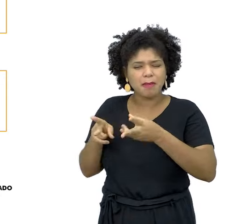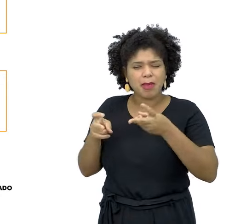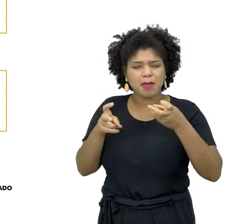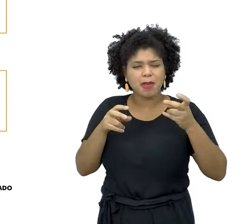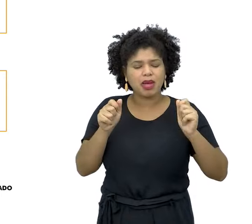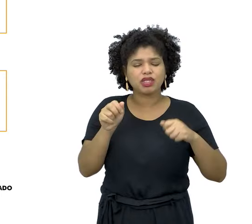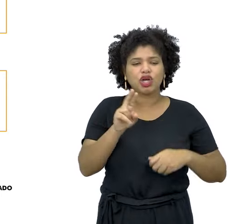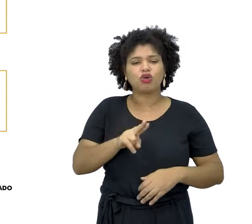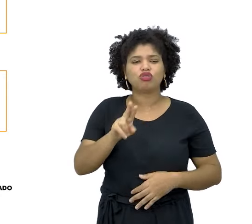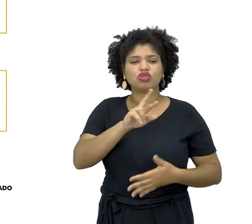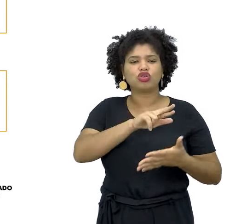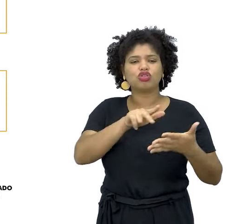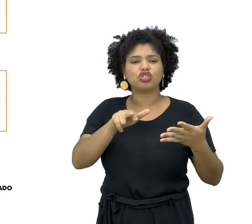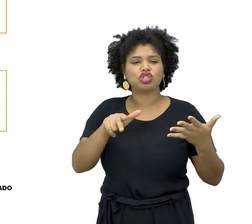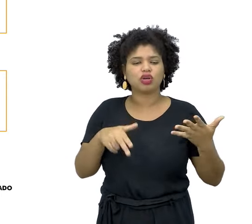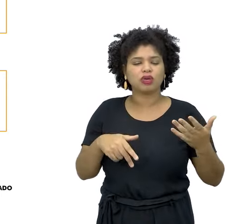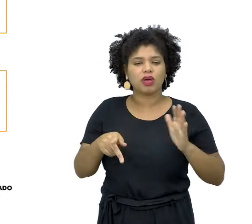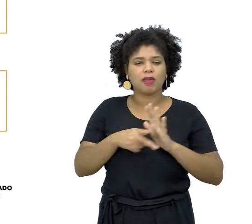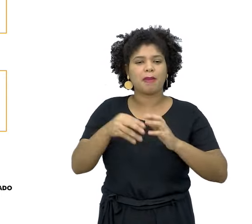vezes, de